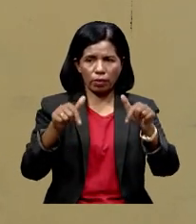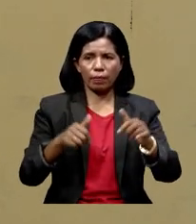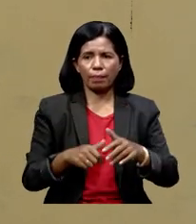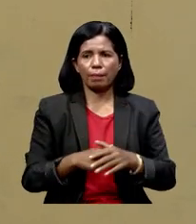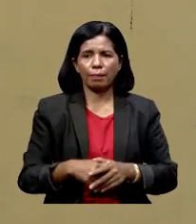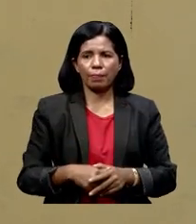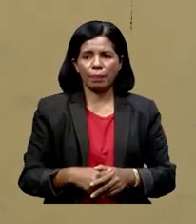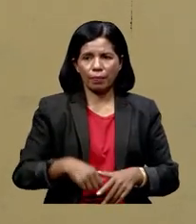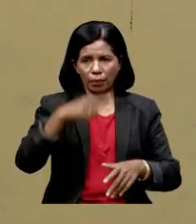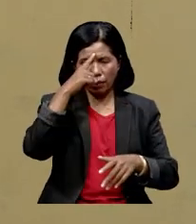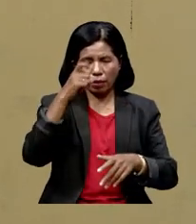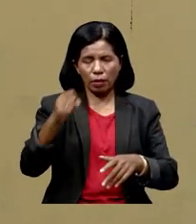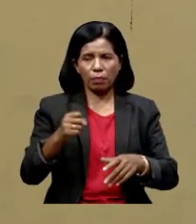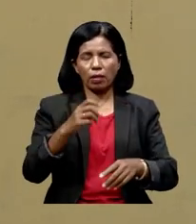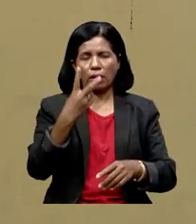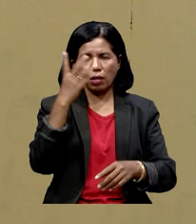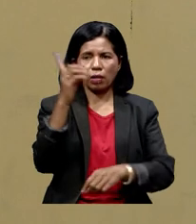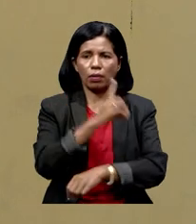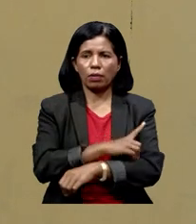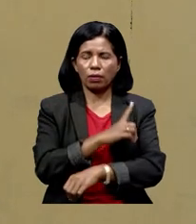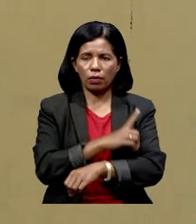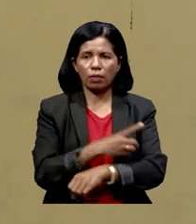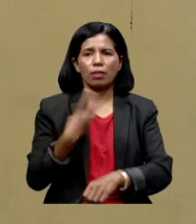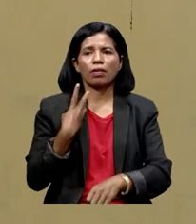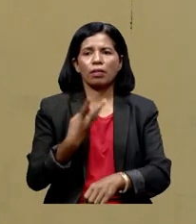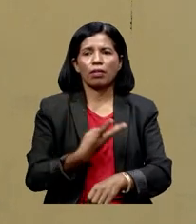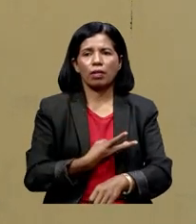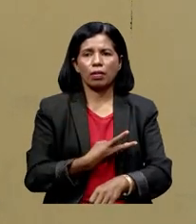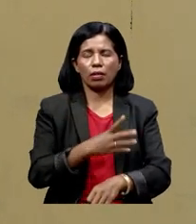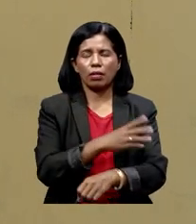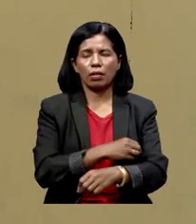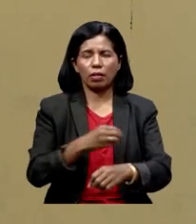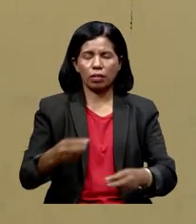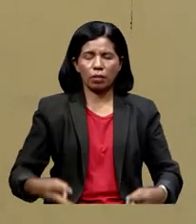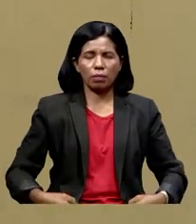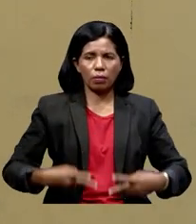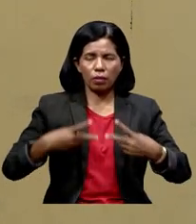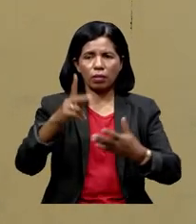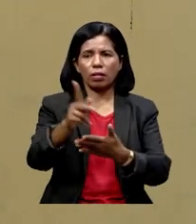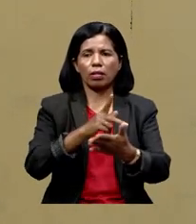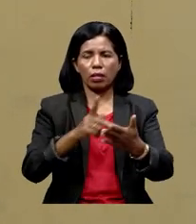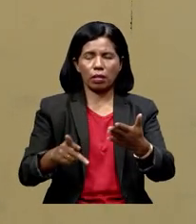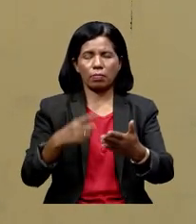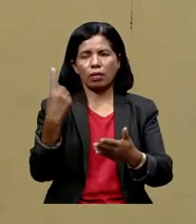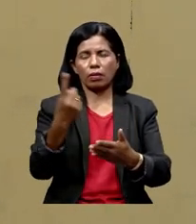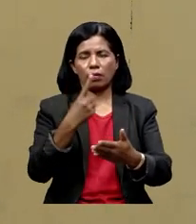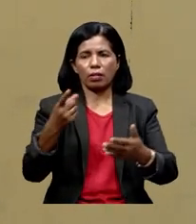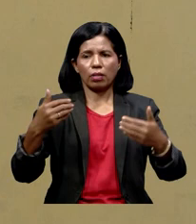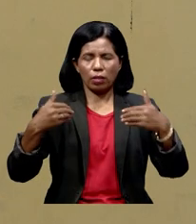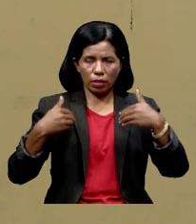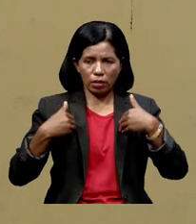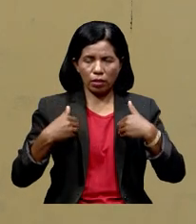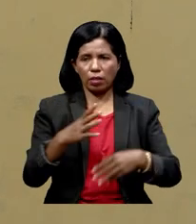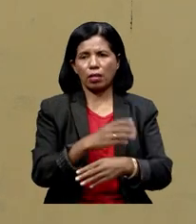Então, loro maloro, e da linha modus operandi em crime, acontece abuso de